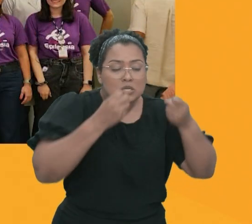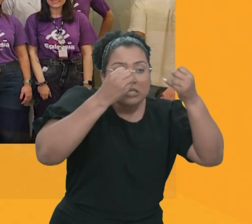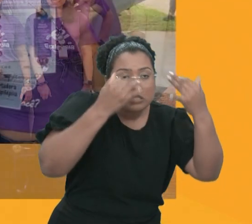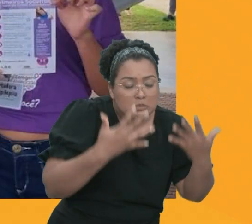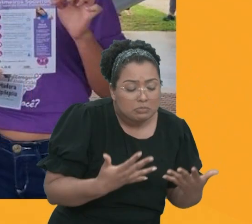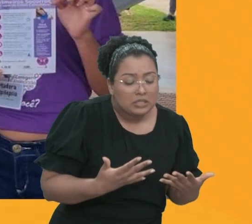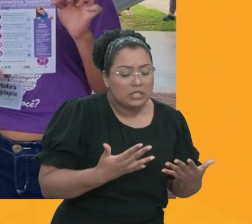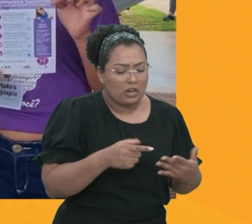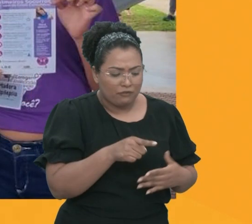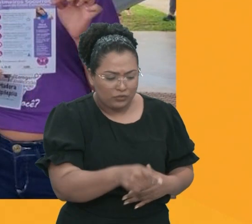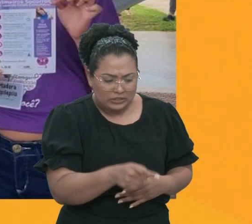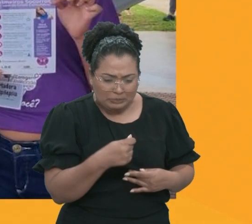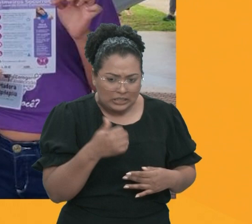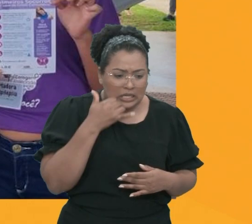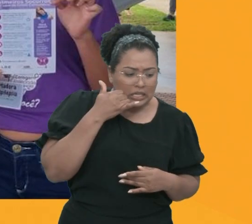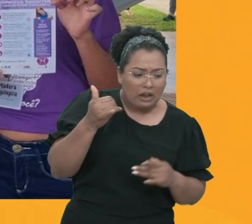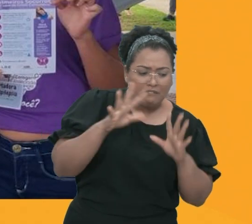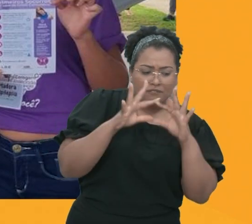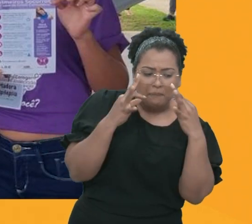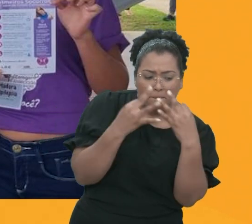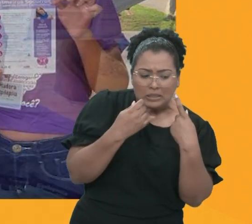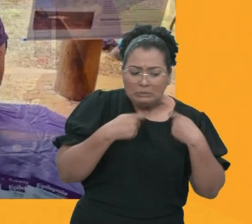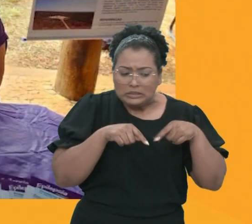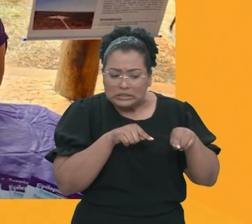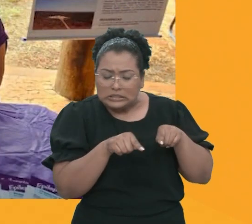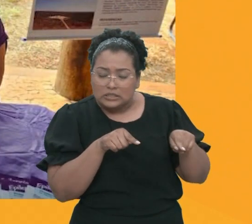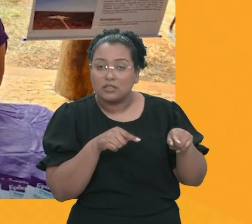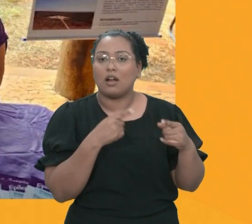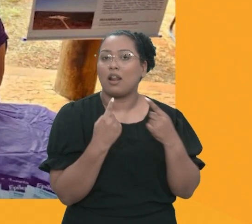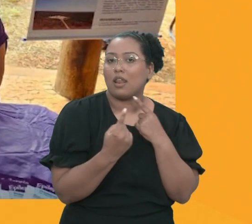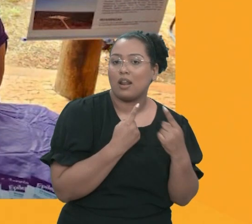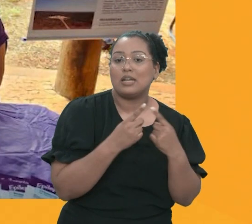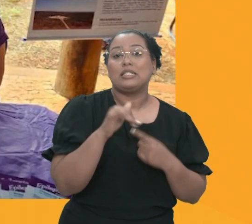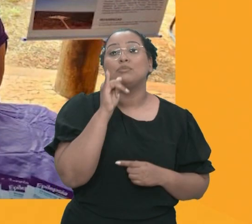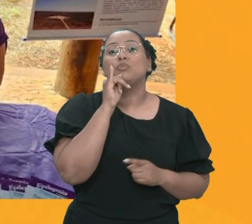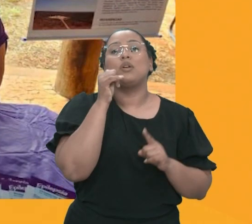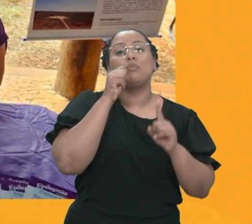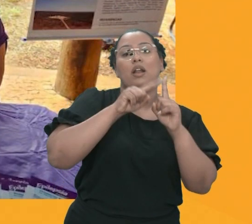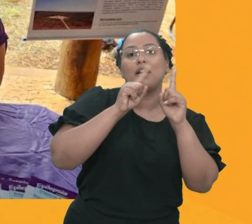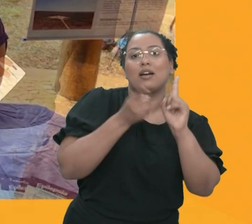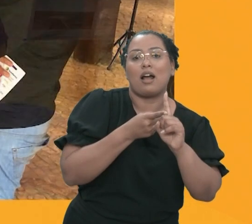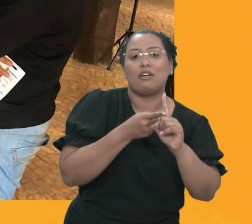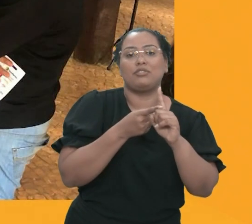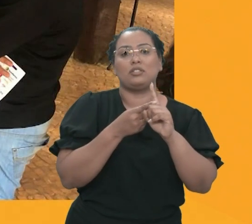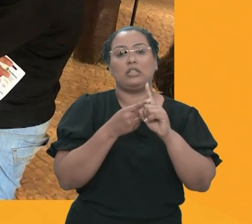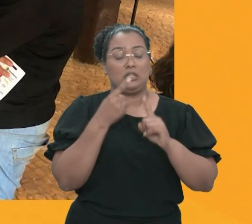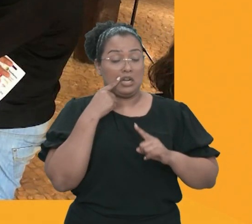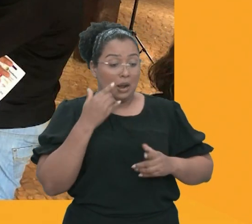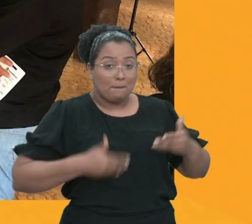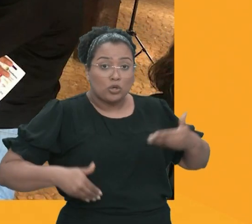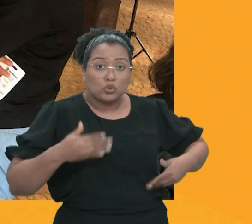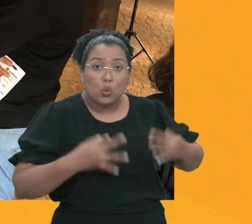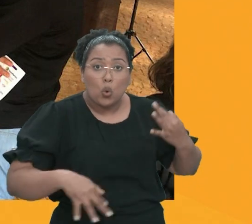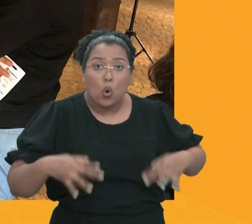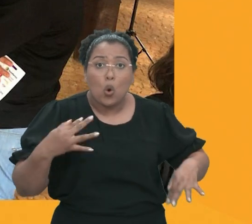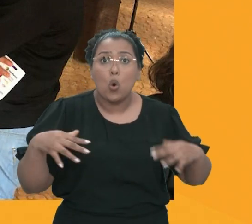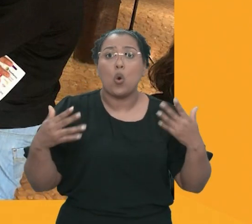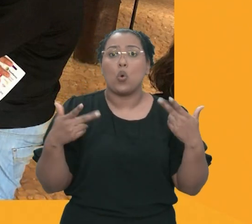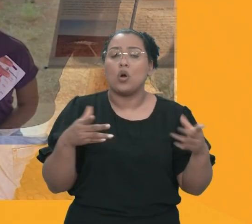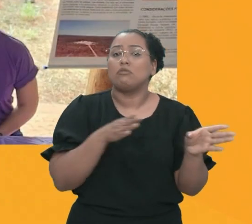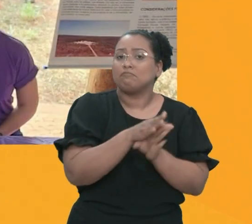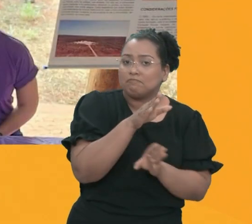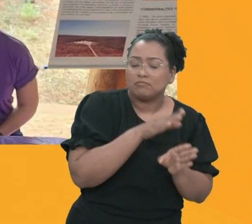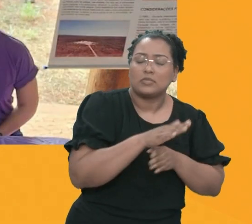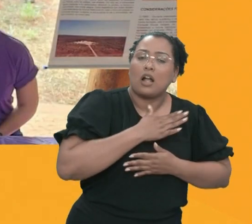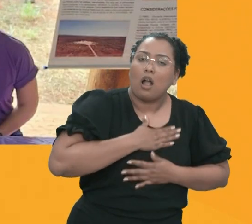ver a questão de se precisa ligar para alguém. Então, se é a primeira crise, se a mulher está grávida, se machucou, ou se tem crises mais de 5 minutos, chamar o